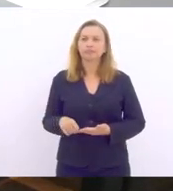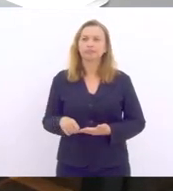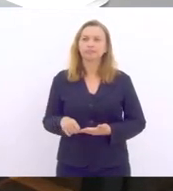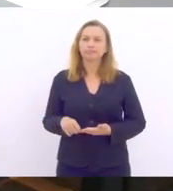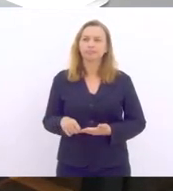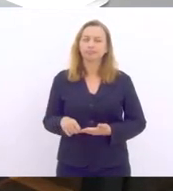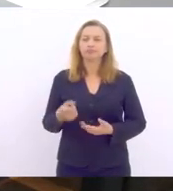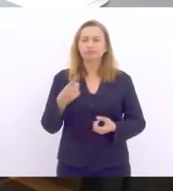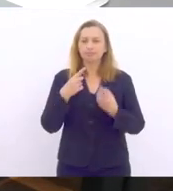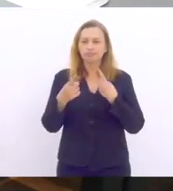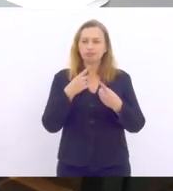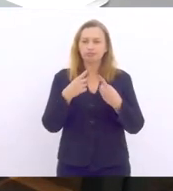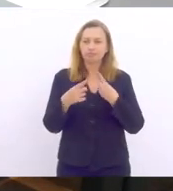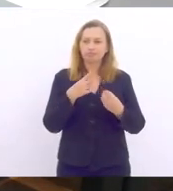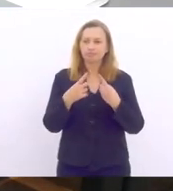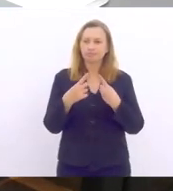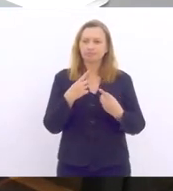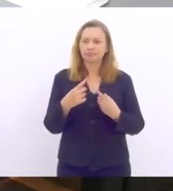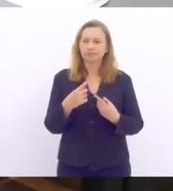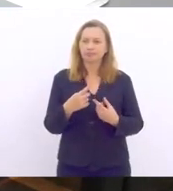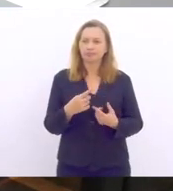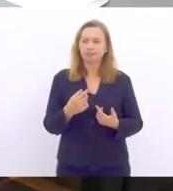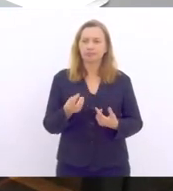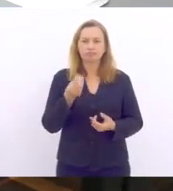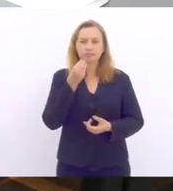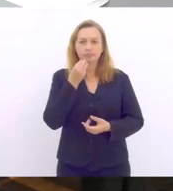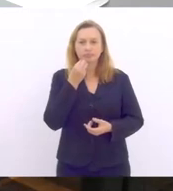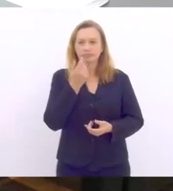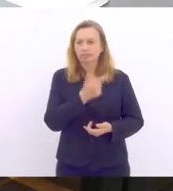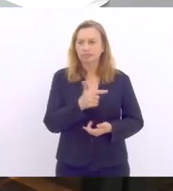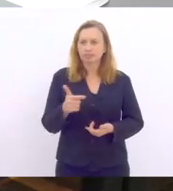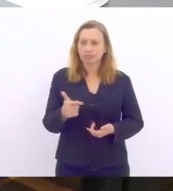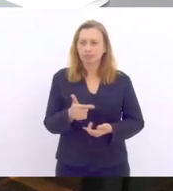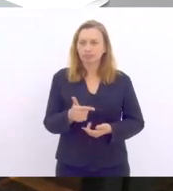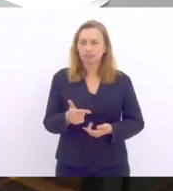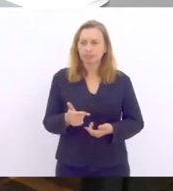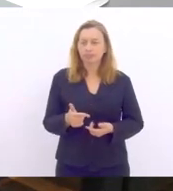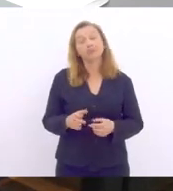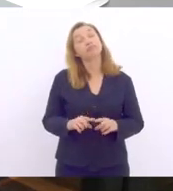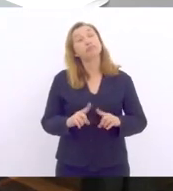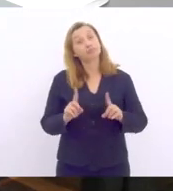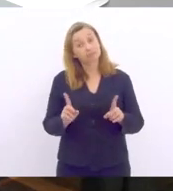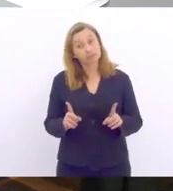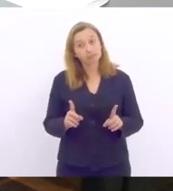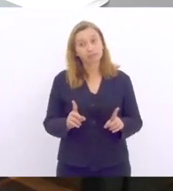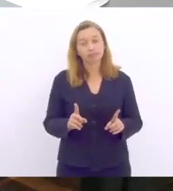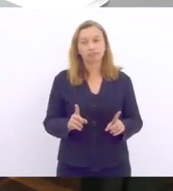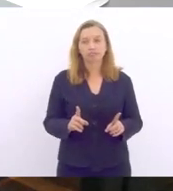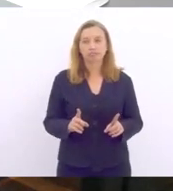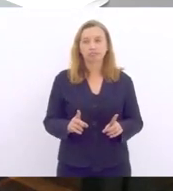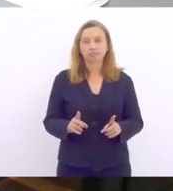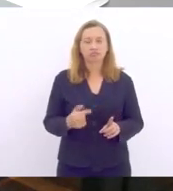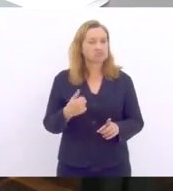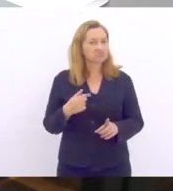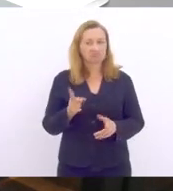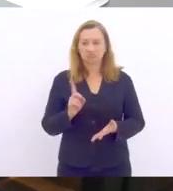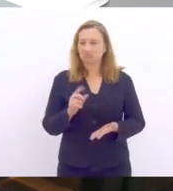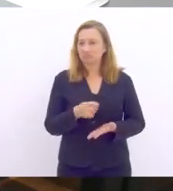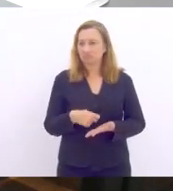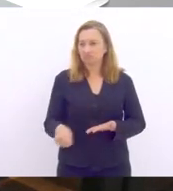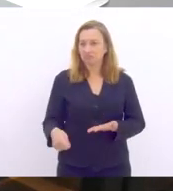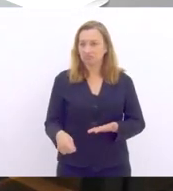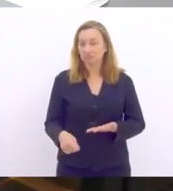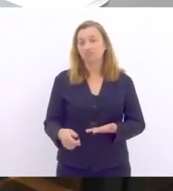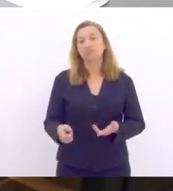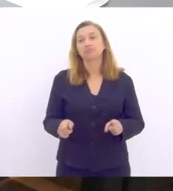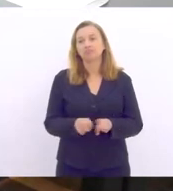do debate, né? E não tive a oportunidade de ser signatário desse TAC. Aliás, nos termos em que está, eu não teria assinado.